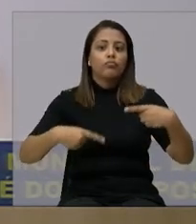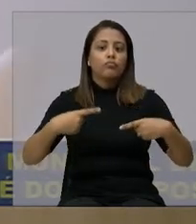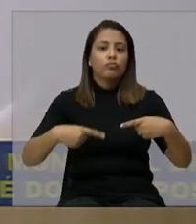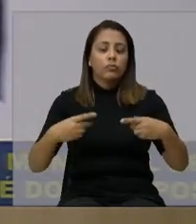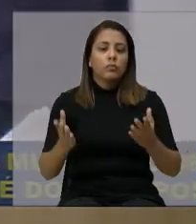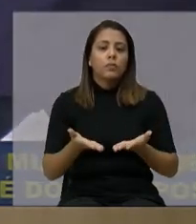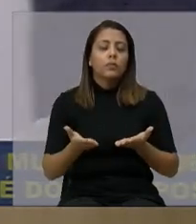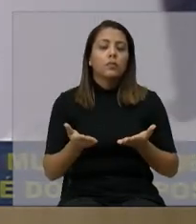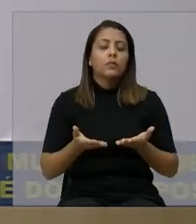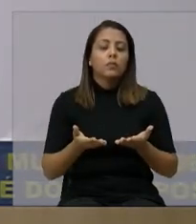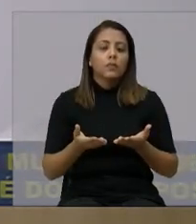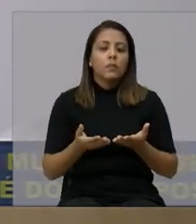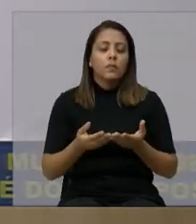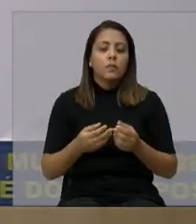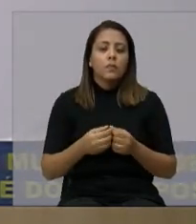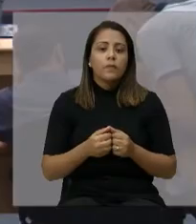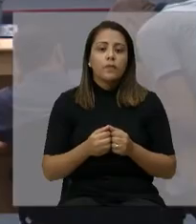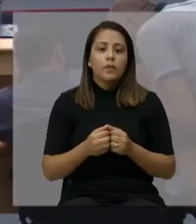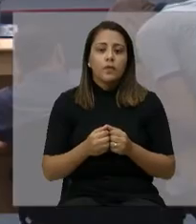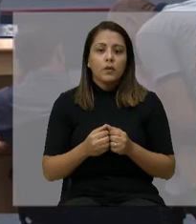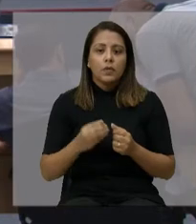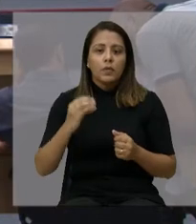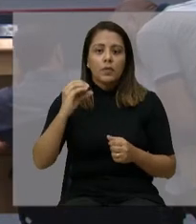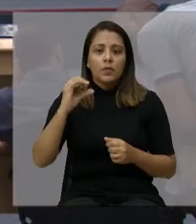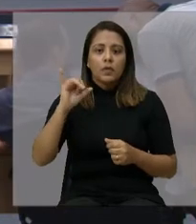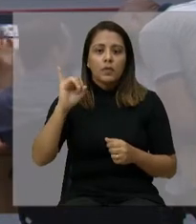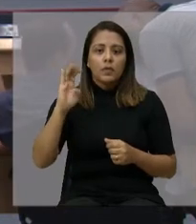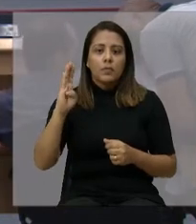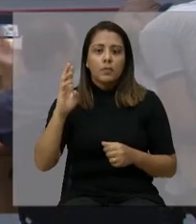Com a palavra, o vereador Ciborgue.